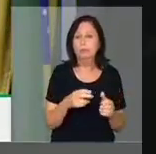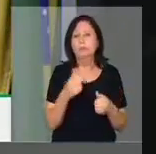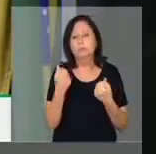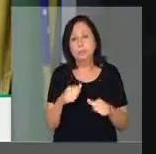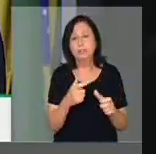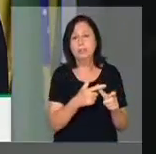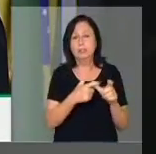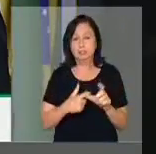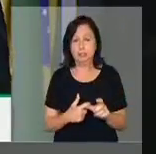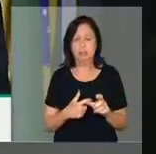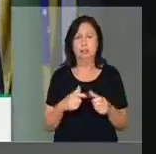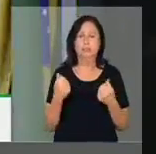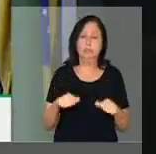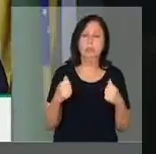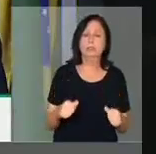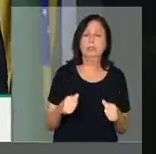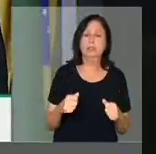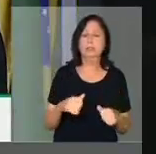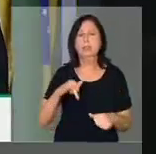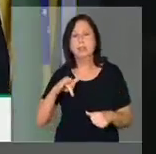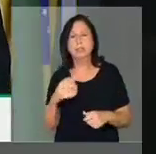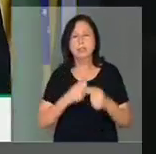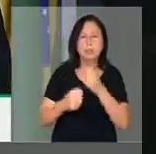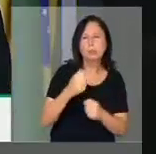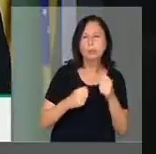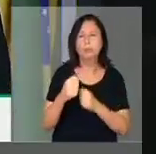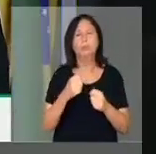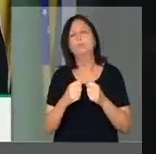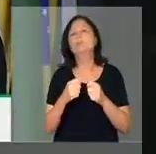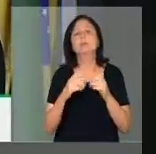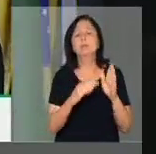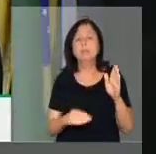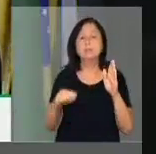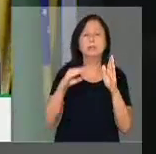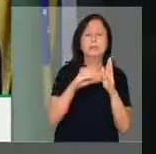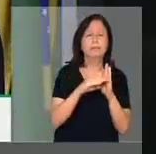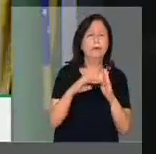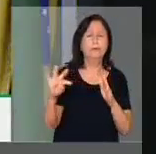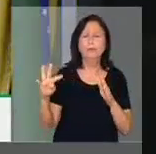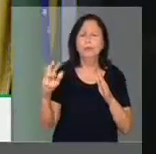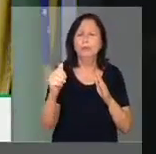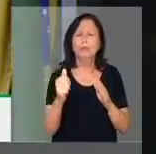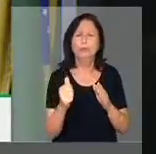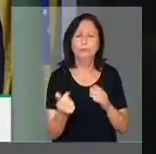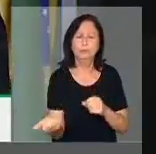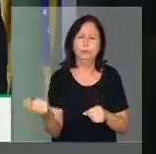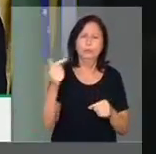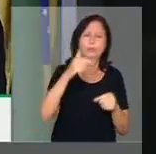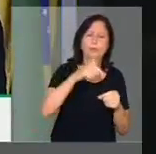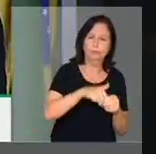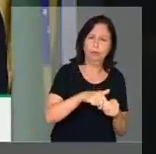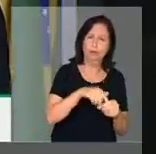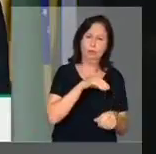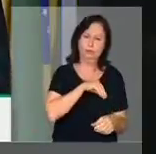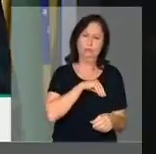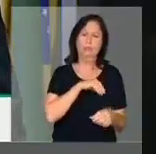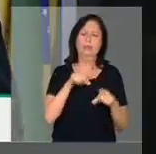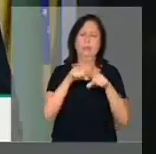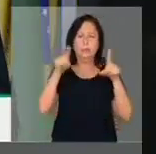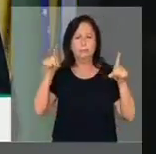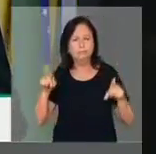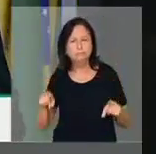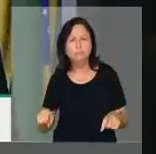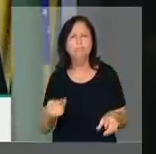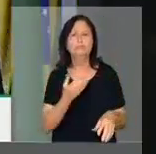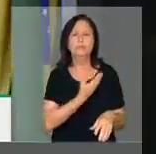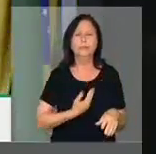crescendo que vai ter aumento salarial para os funcionários públicos, vai ter melhor salário para os funcionários privados, seletistas